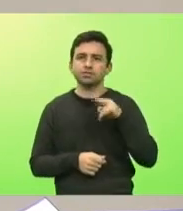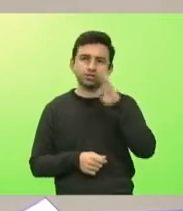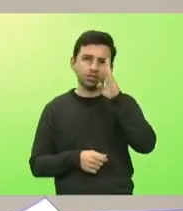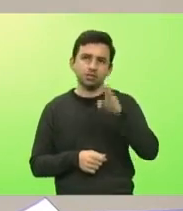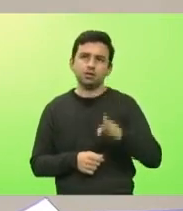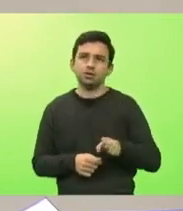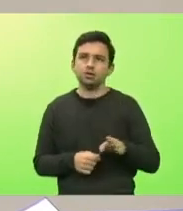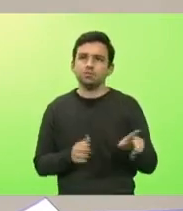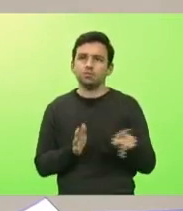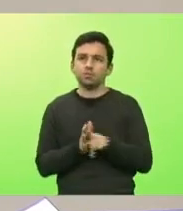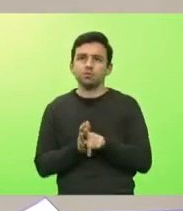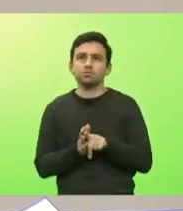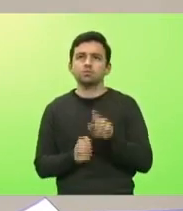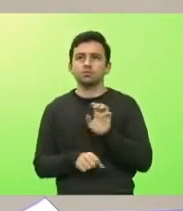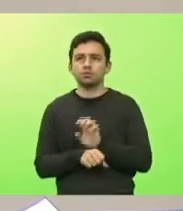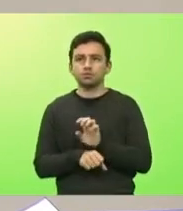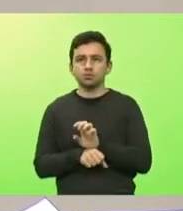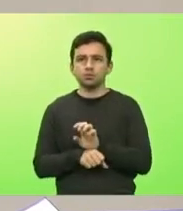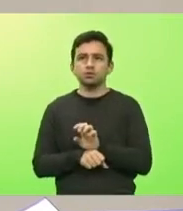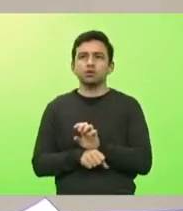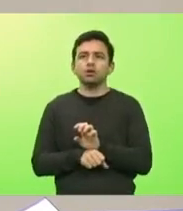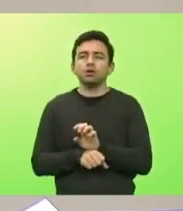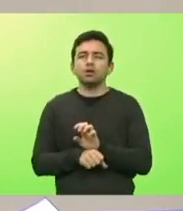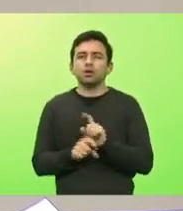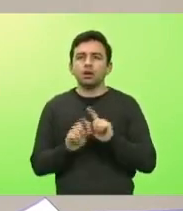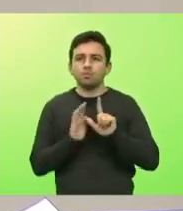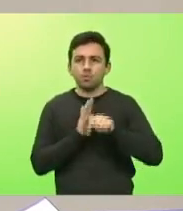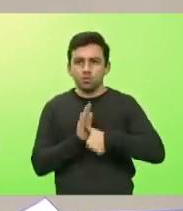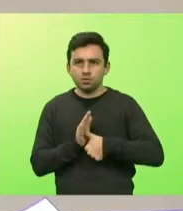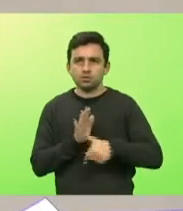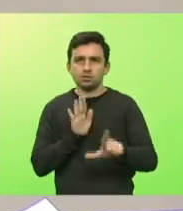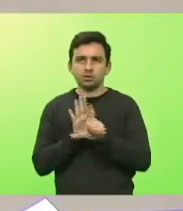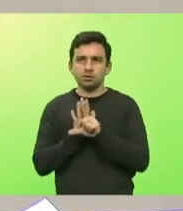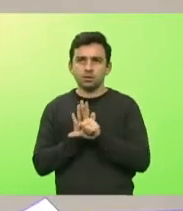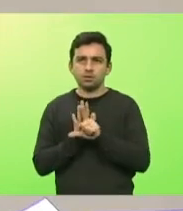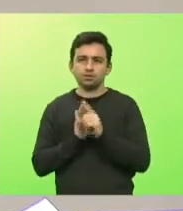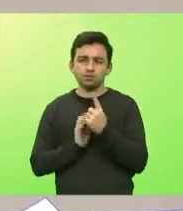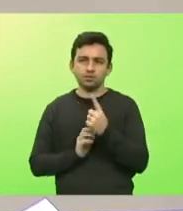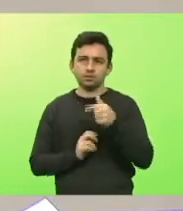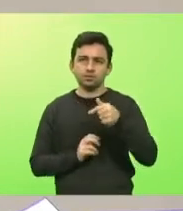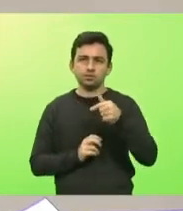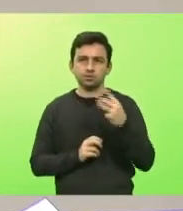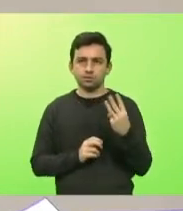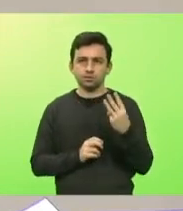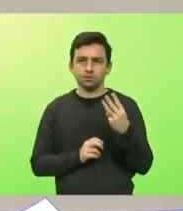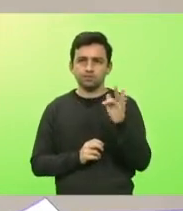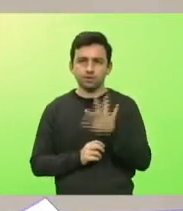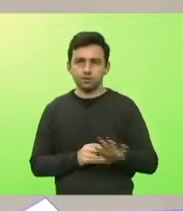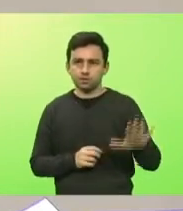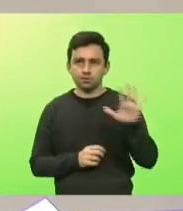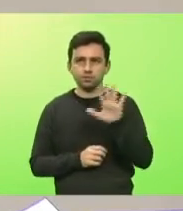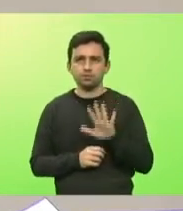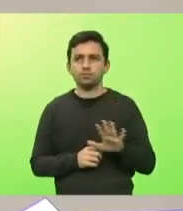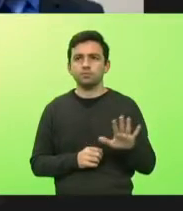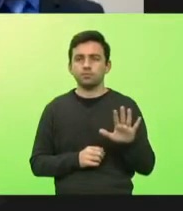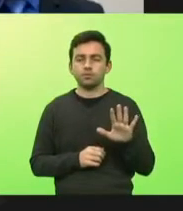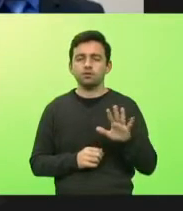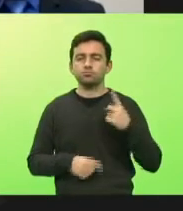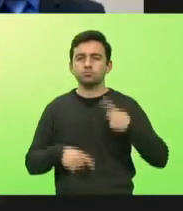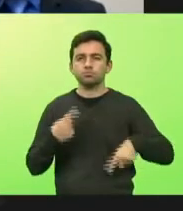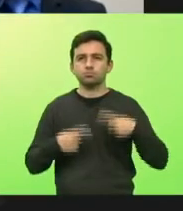Estadual, após a publicação da Lei Complementar 173, Lei Complementar Federal 173, em